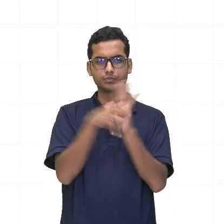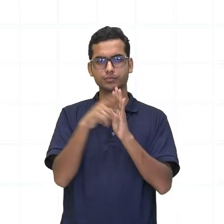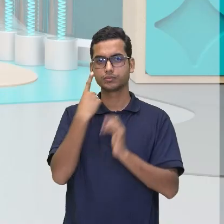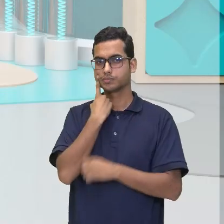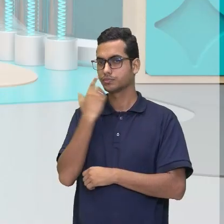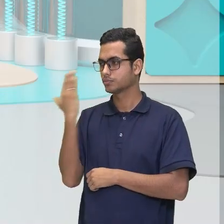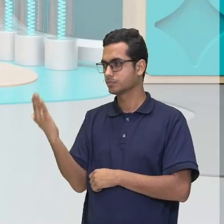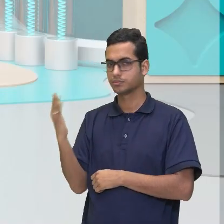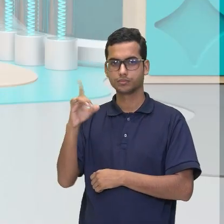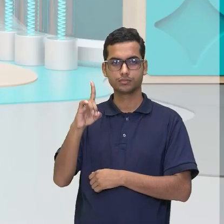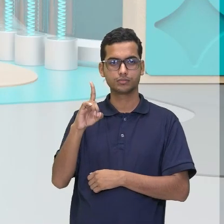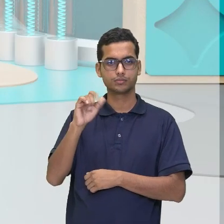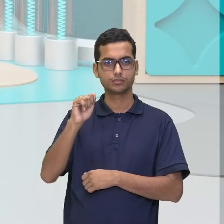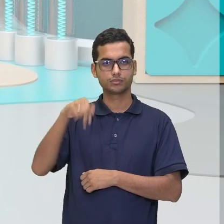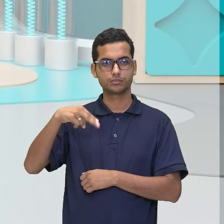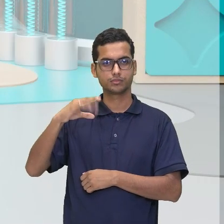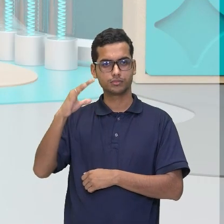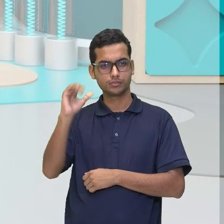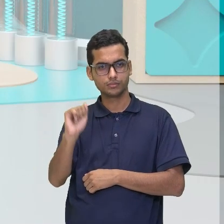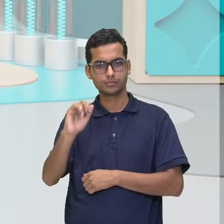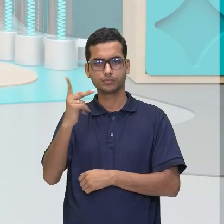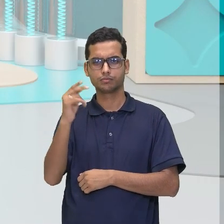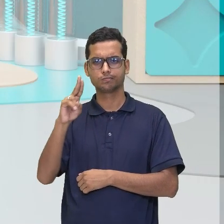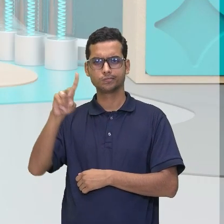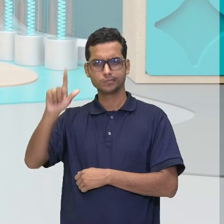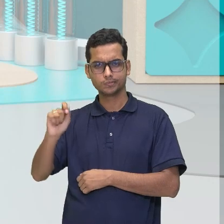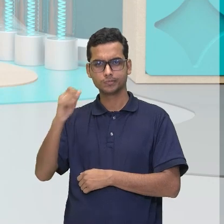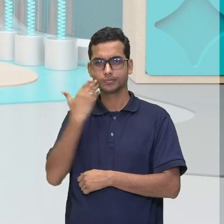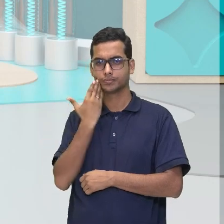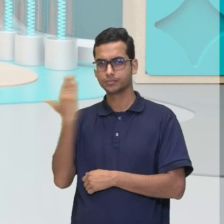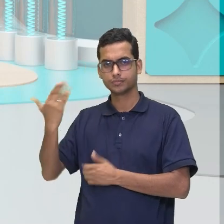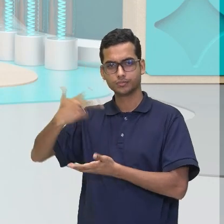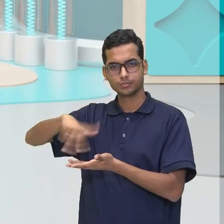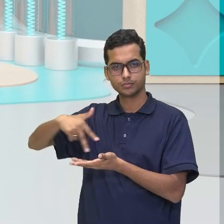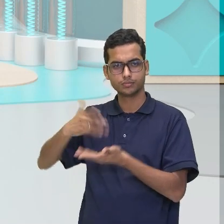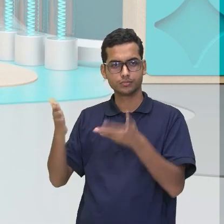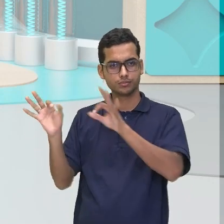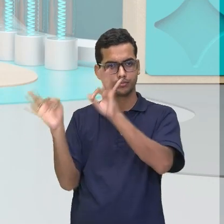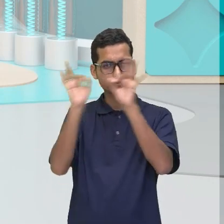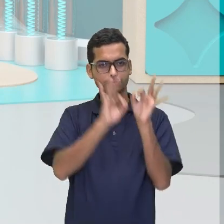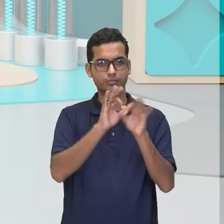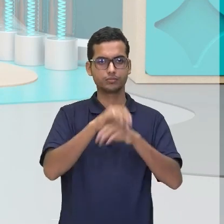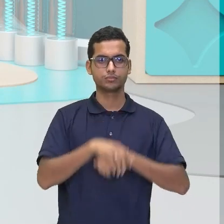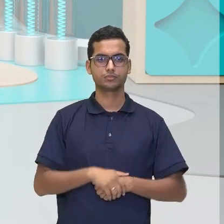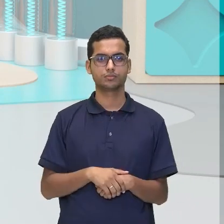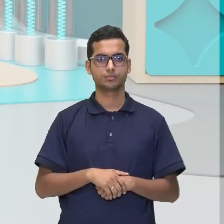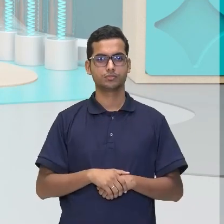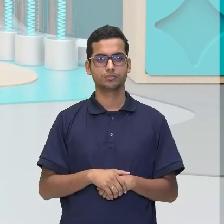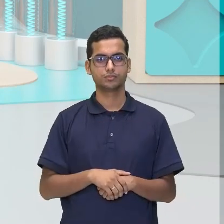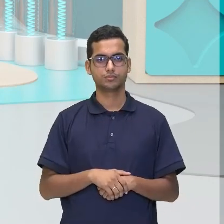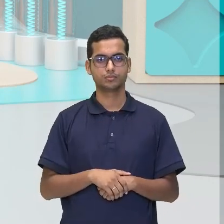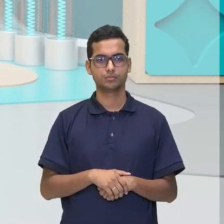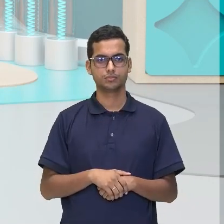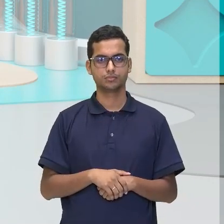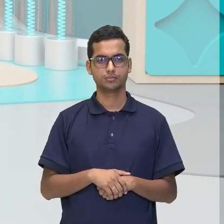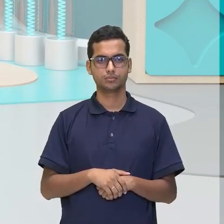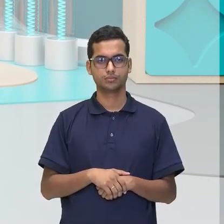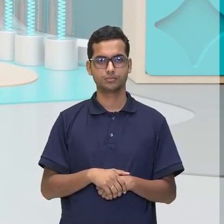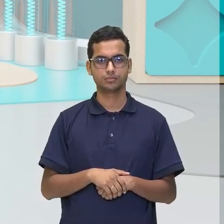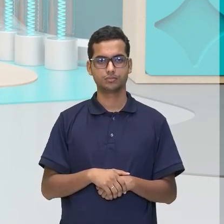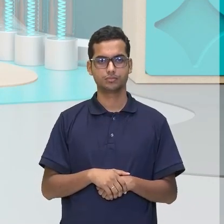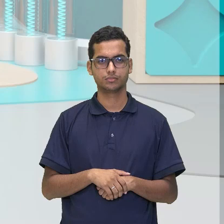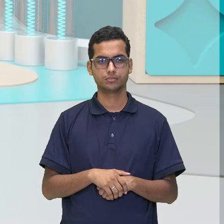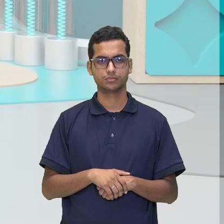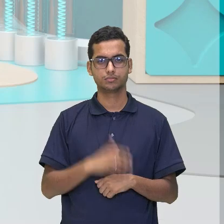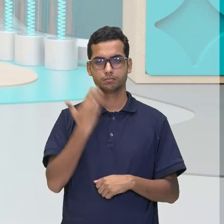ver? Aqui, vamos lá, um pouquinho aqui da dança hula. Tá? Então, ele fala